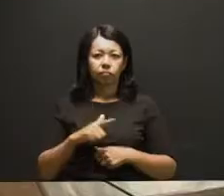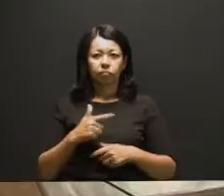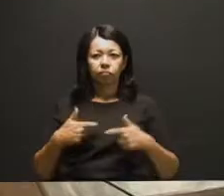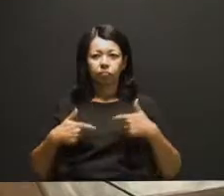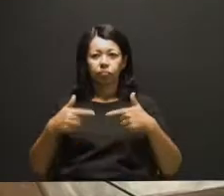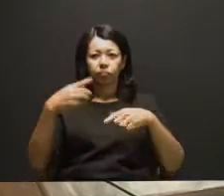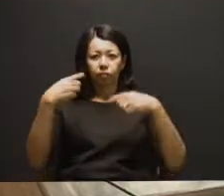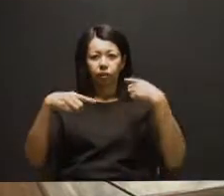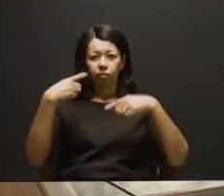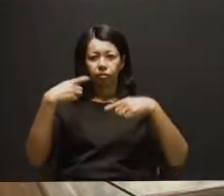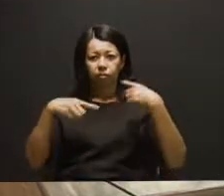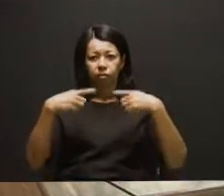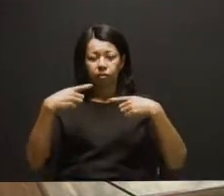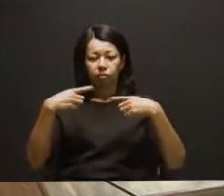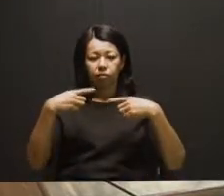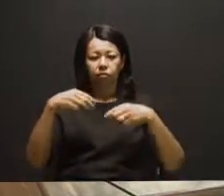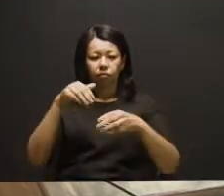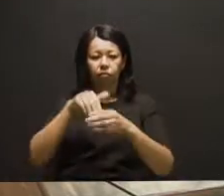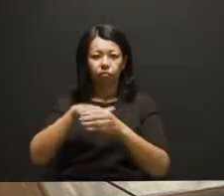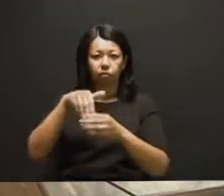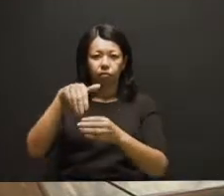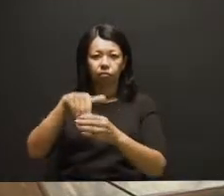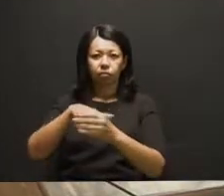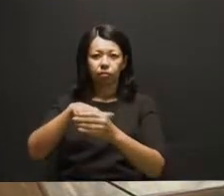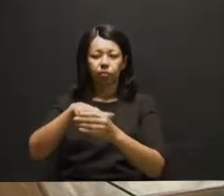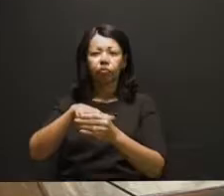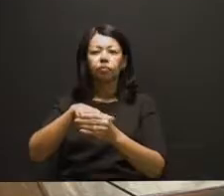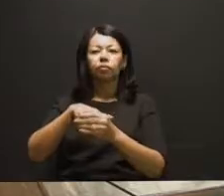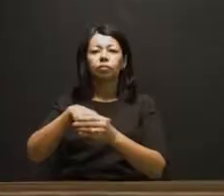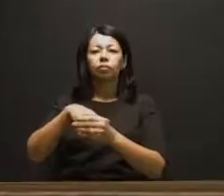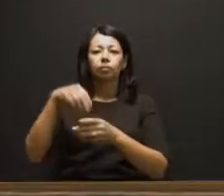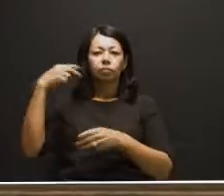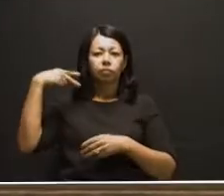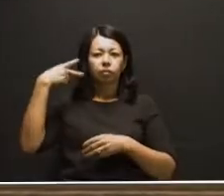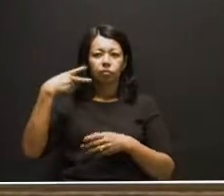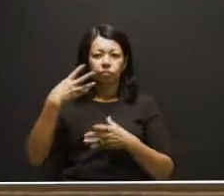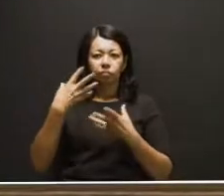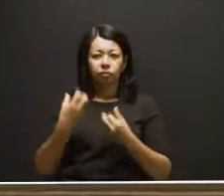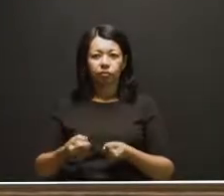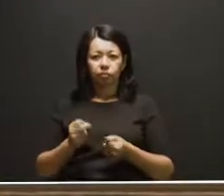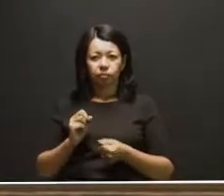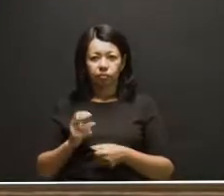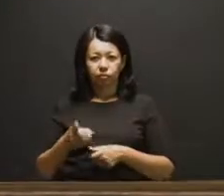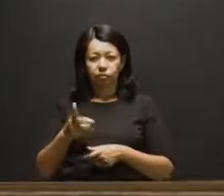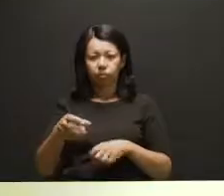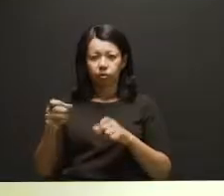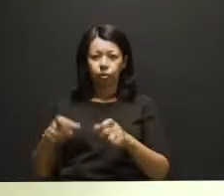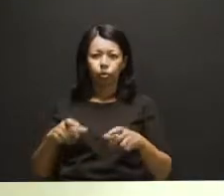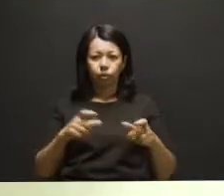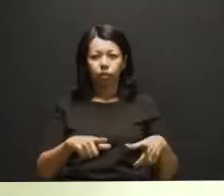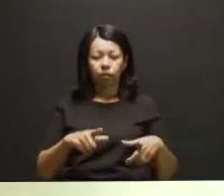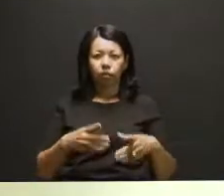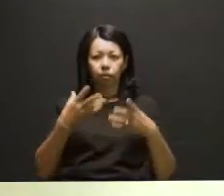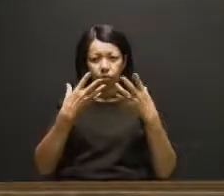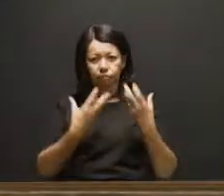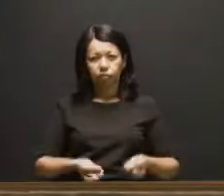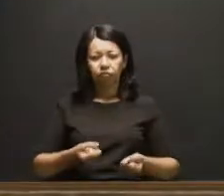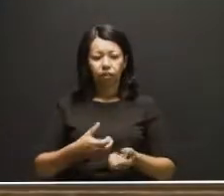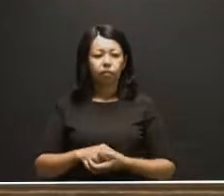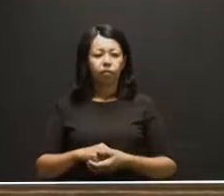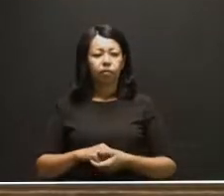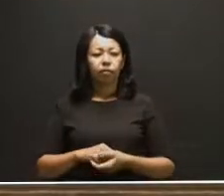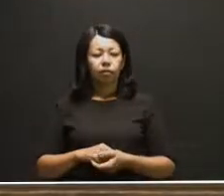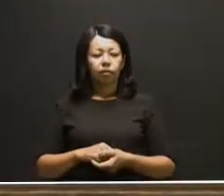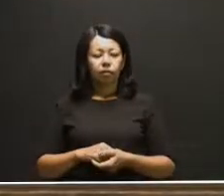em discussão em votação os vereadores que forem pela aprovação permanece como se encontra aprovada